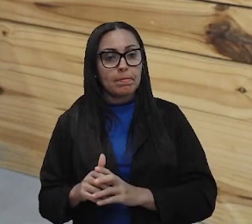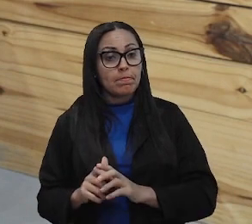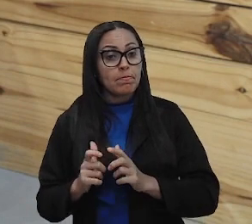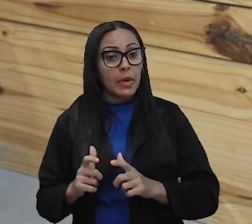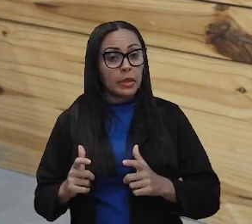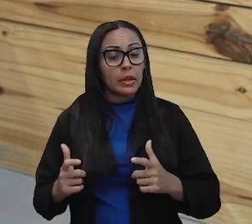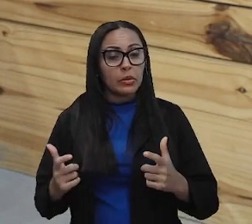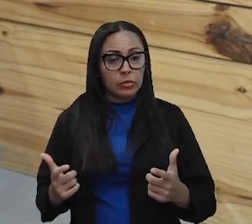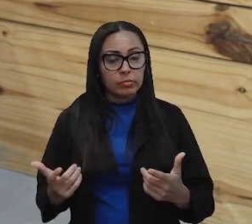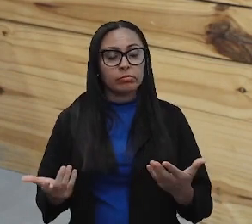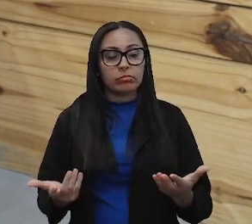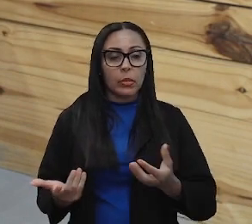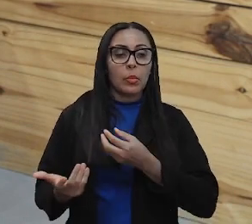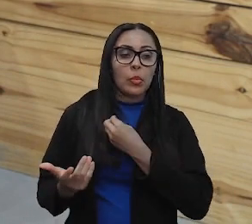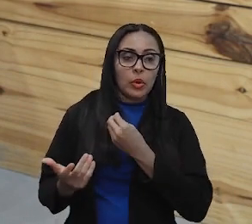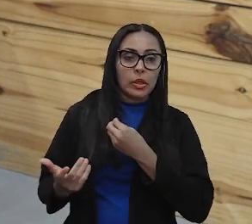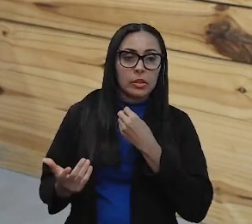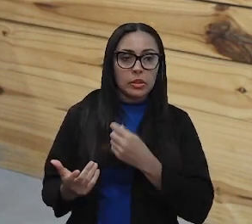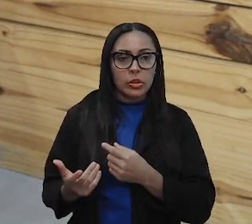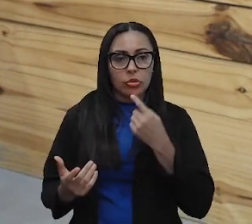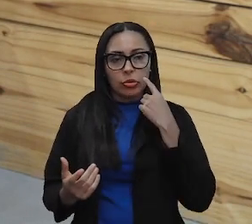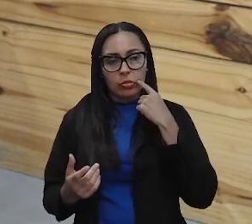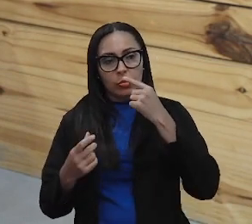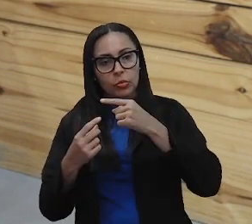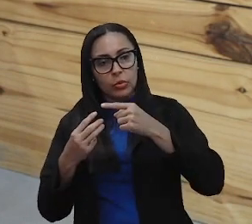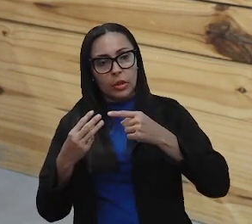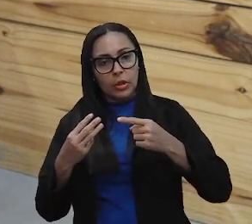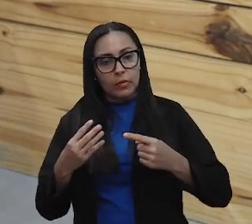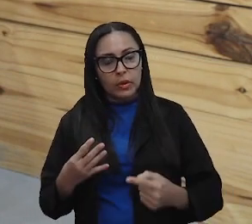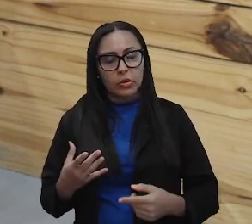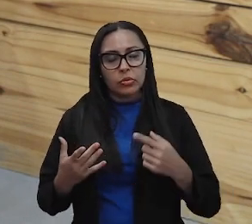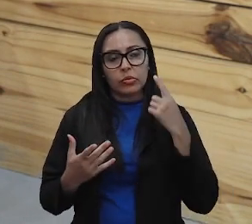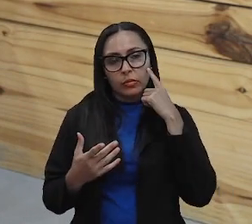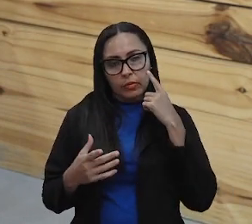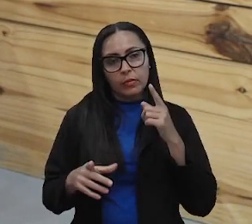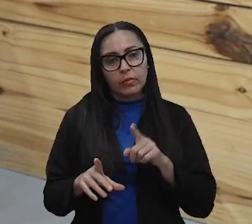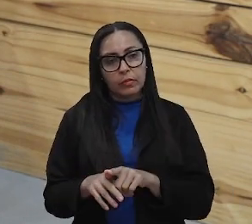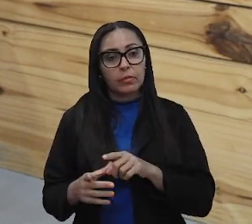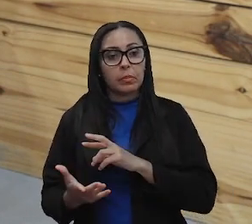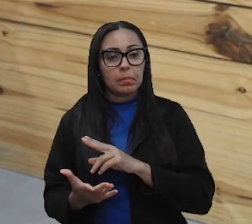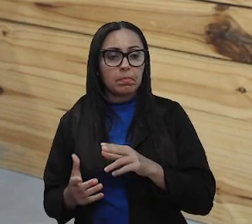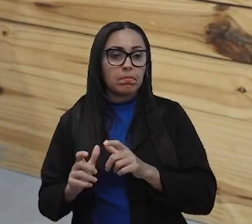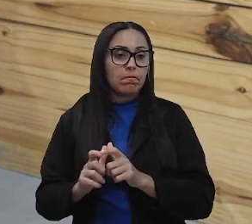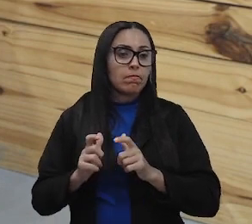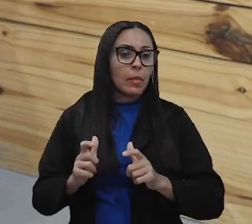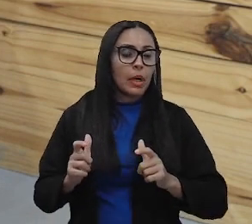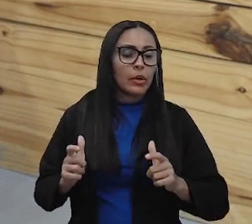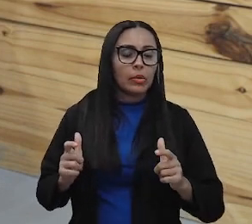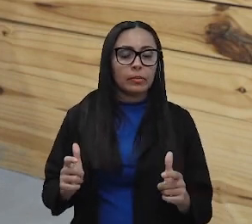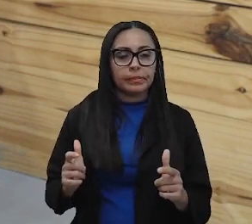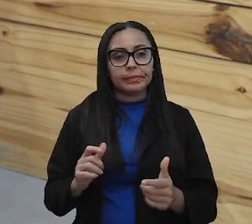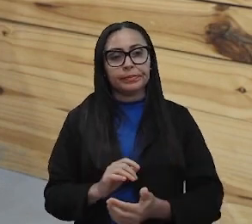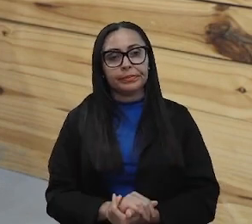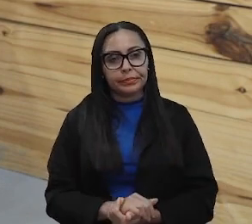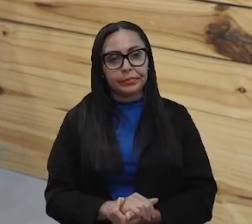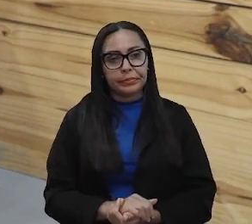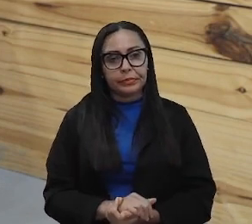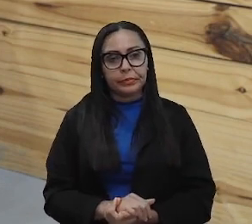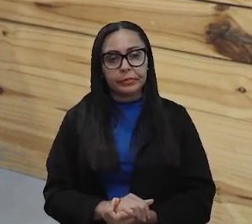graus dessa lesão. Então, a lesão começa a ter uma gravidade maior, onde desencadeia